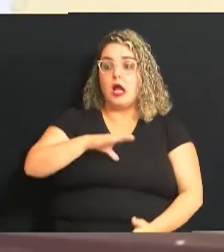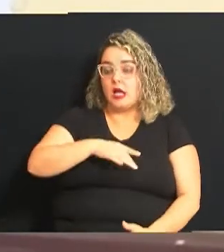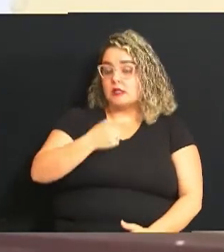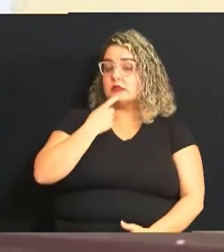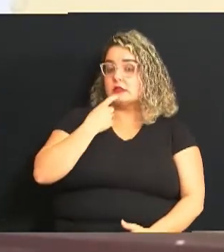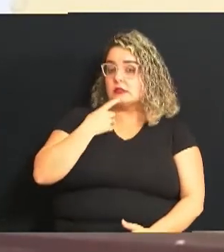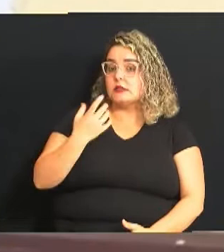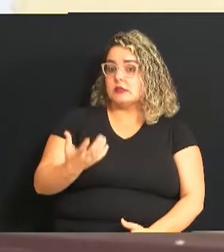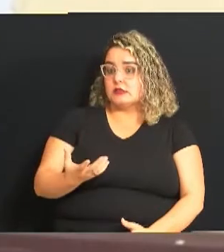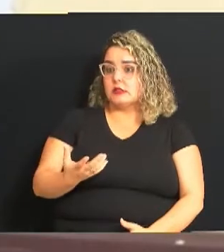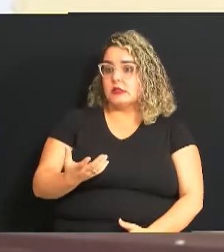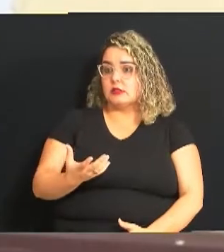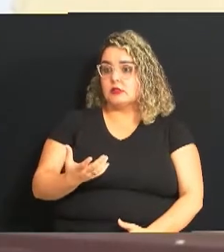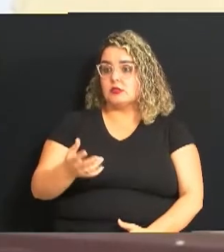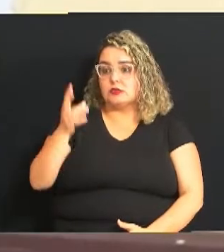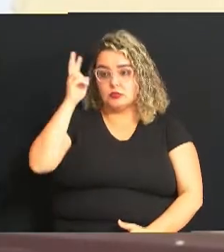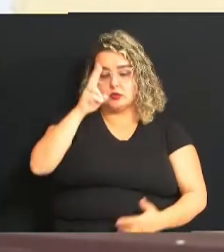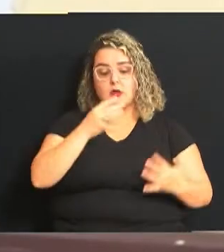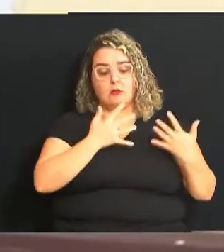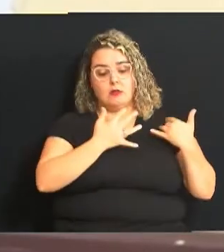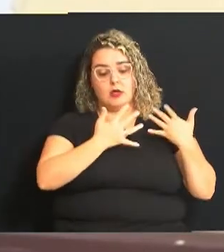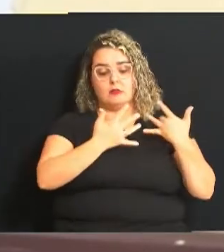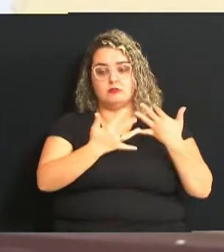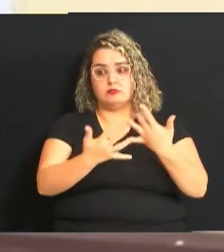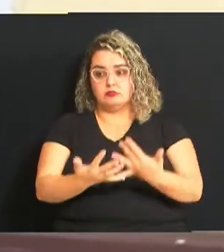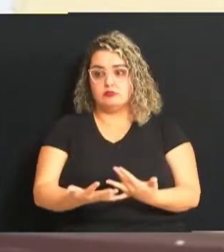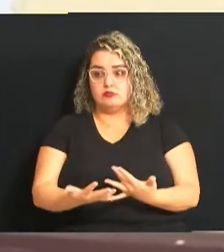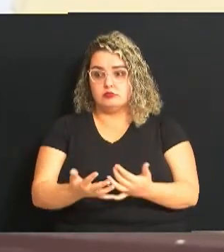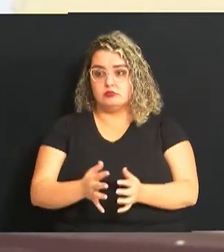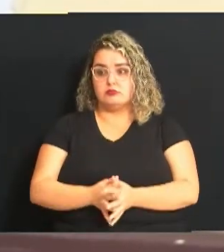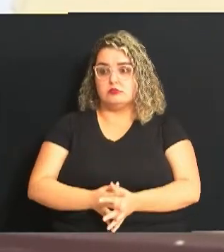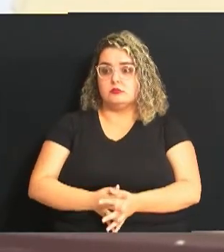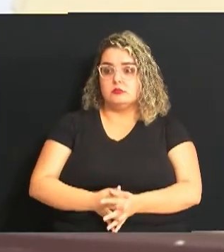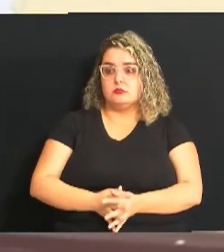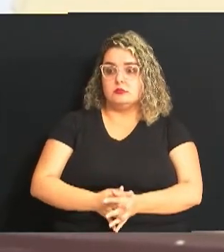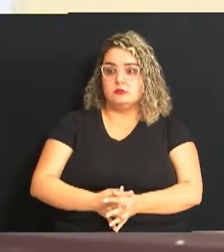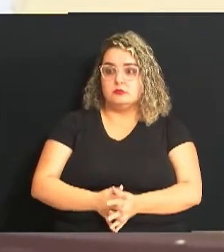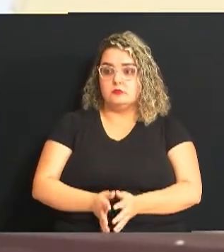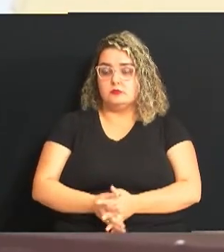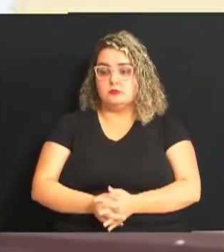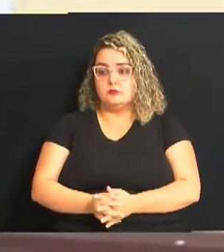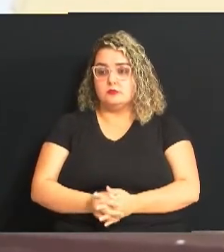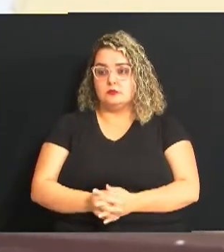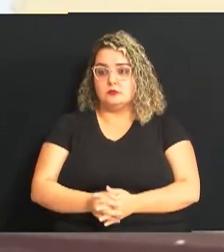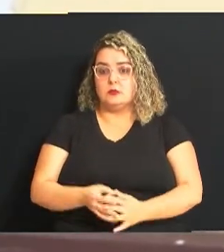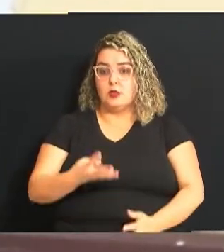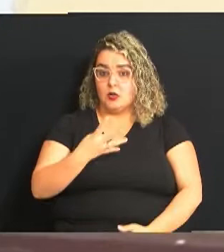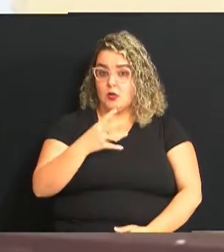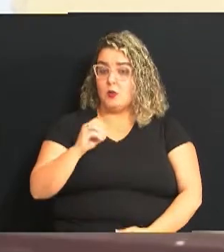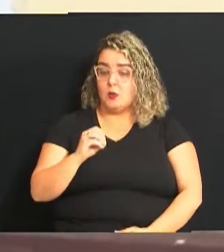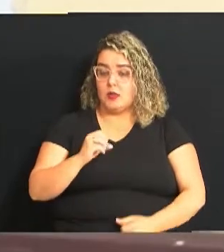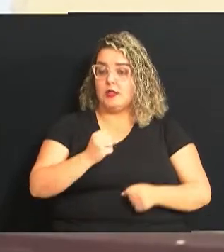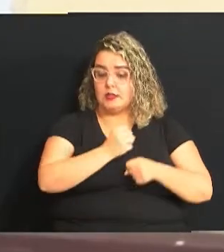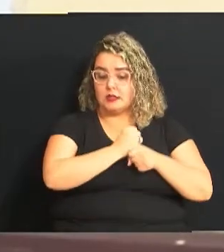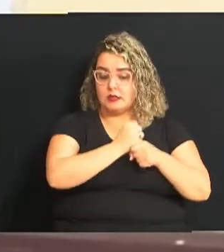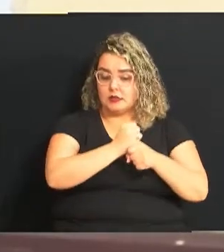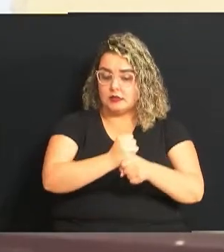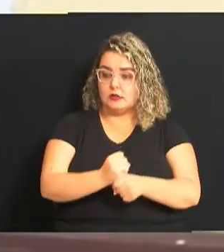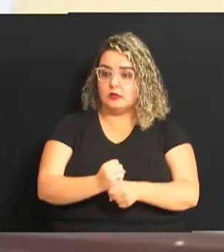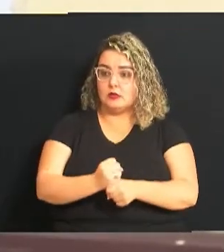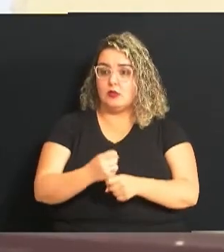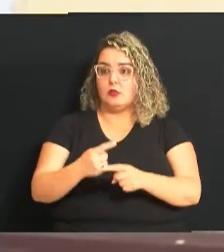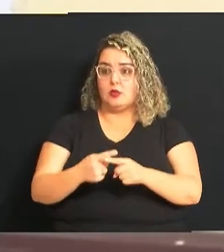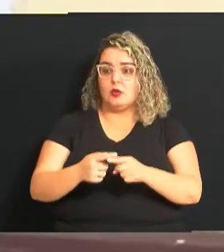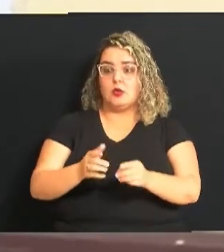vem com histórico até praticamente 40 anos, porque o conselho ele